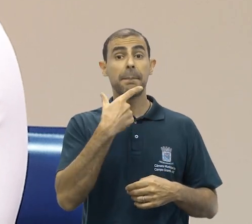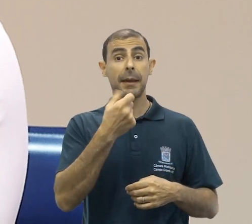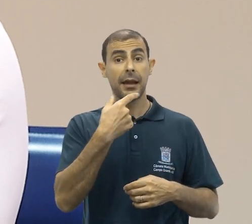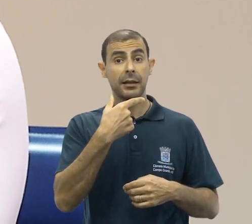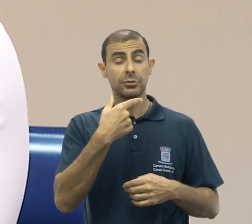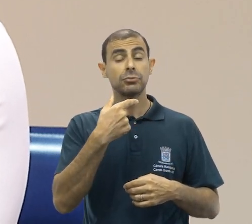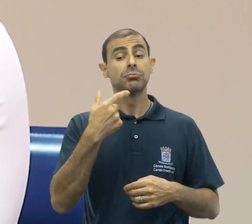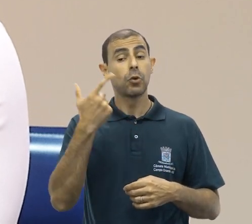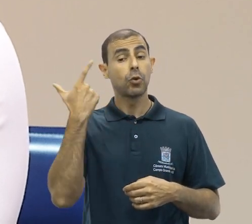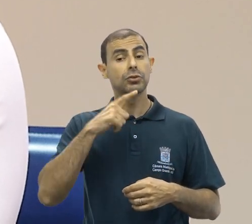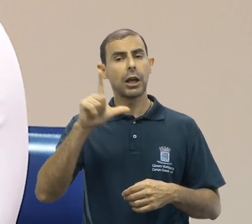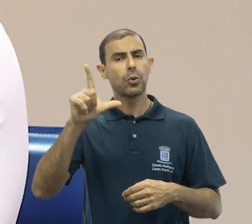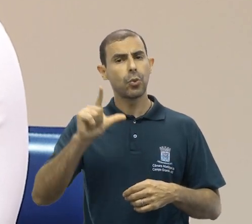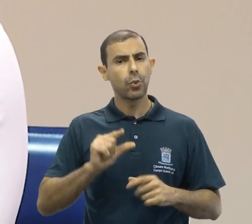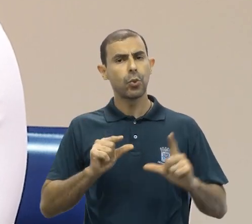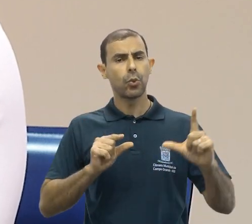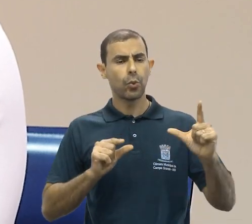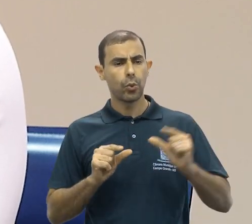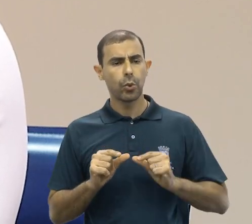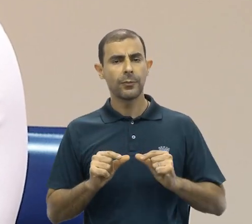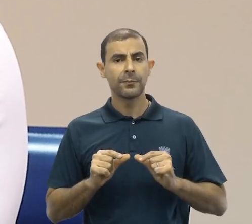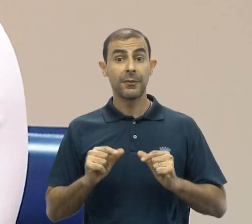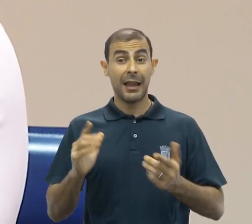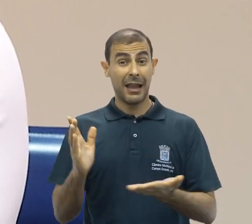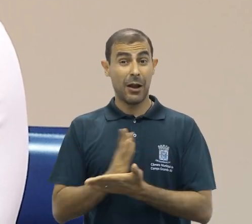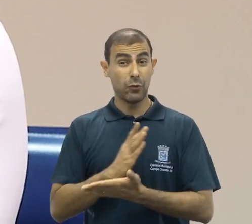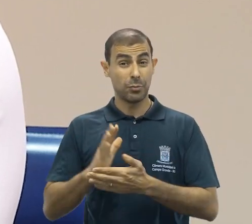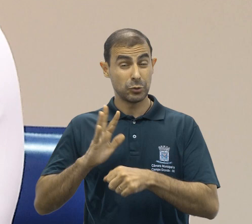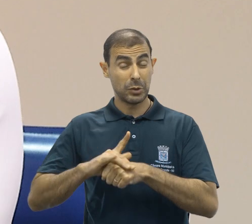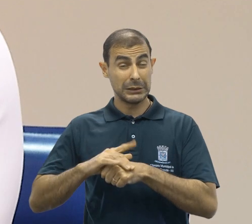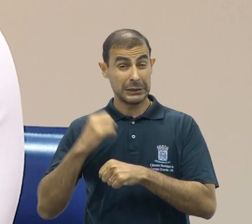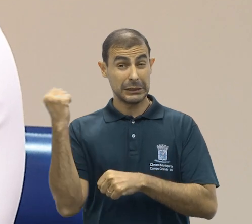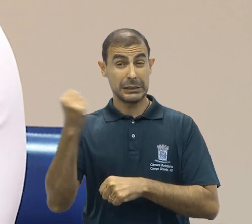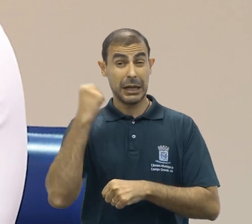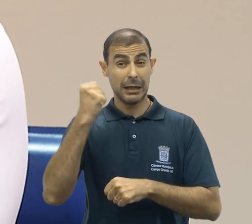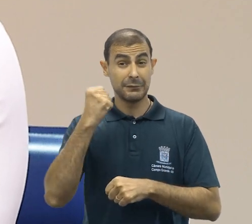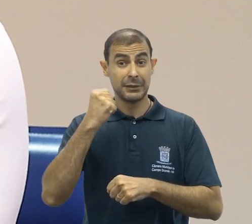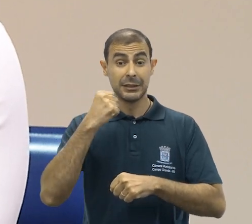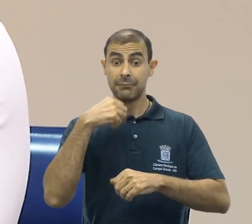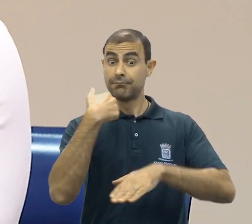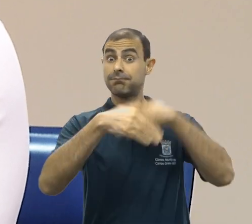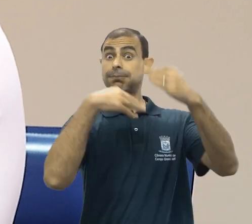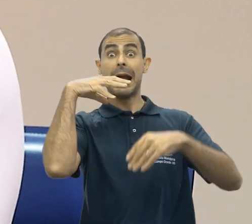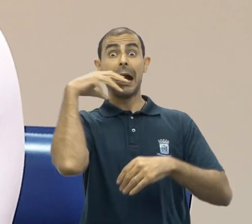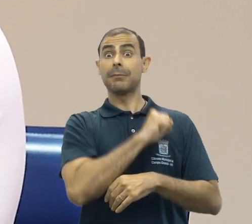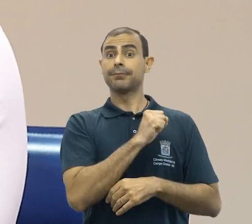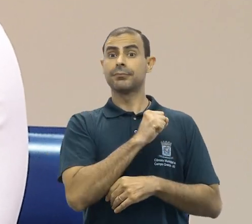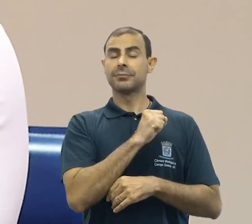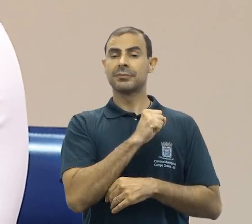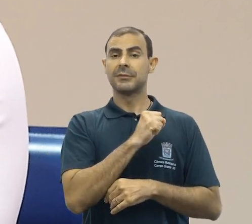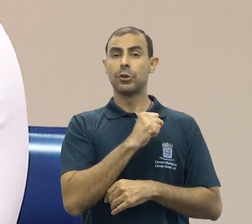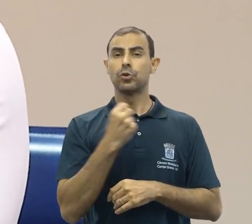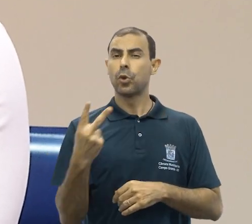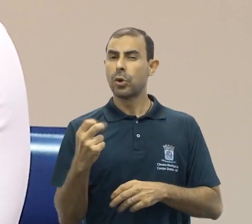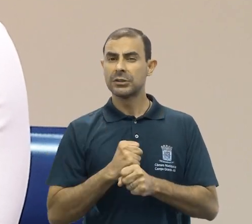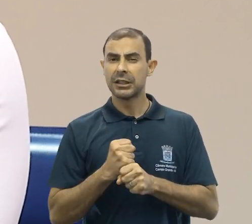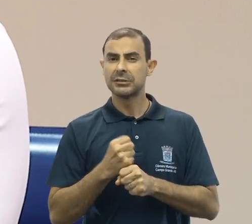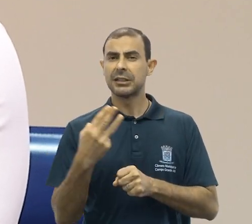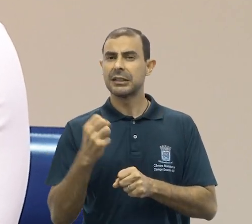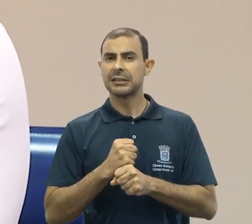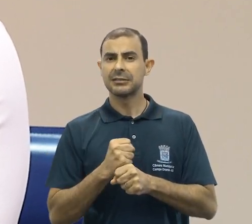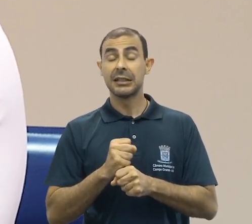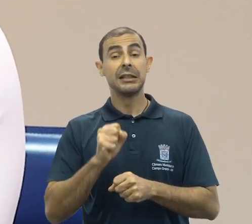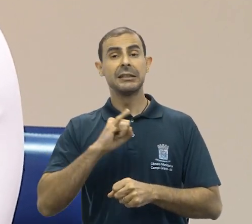Então, algumas doenças mais graves, elas evoluem muito rapidamente, né? Então, em 2, 3 anos. Então, às vezes, se